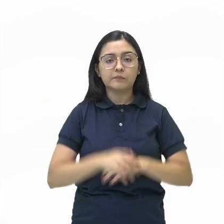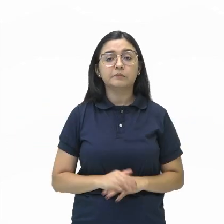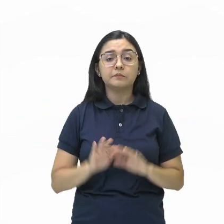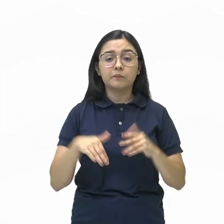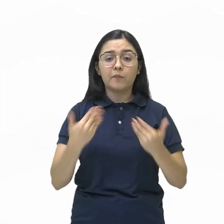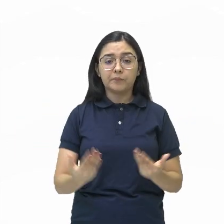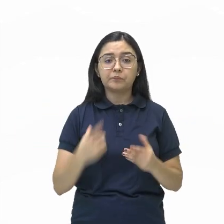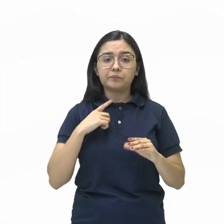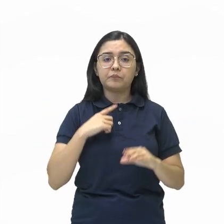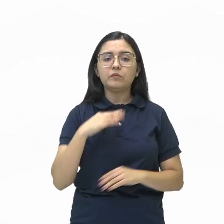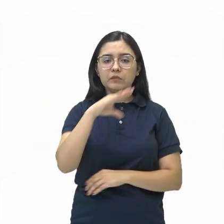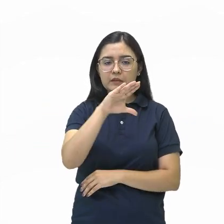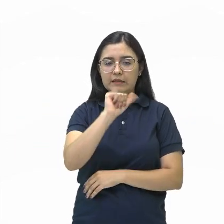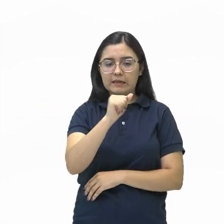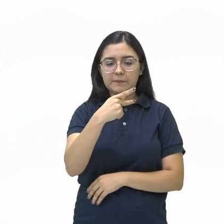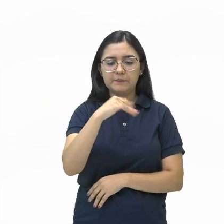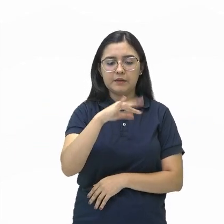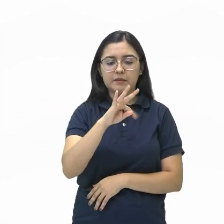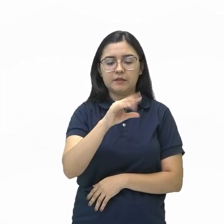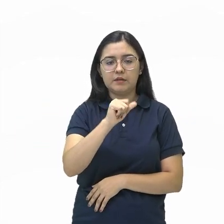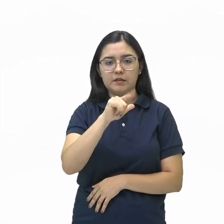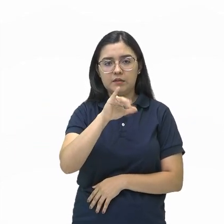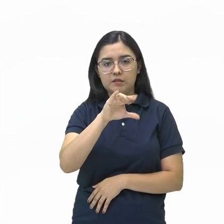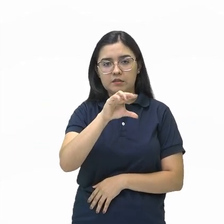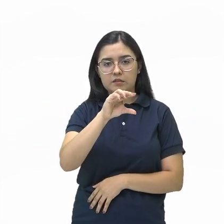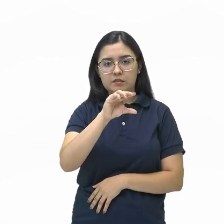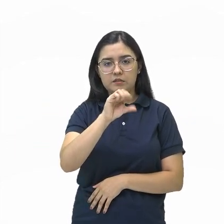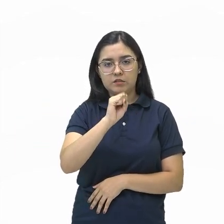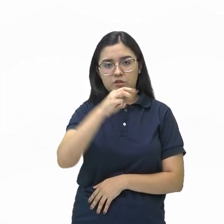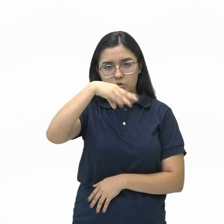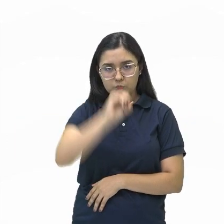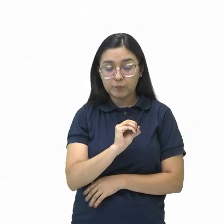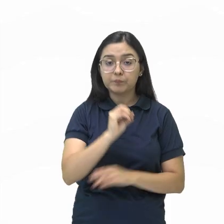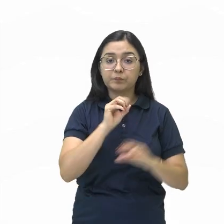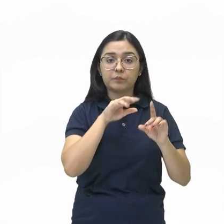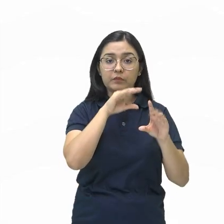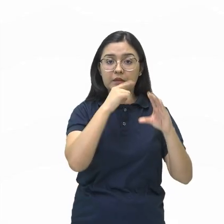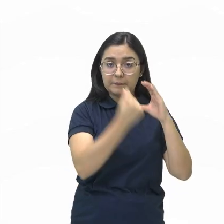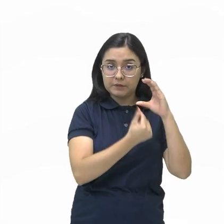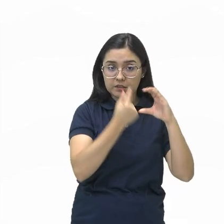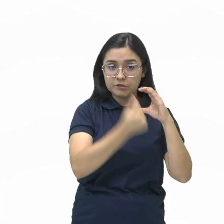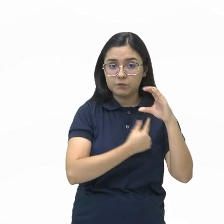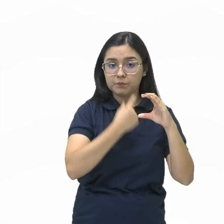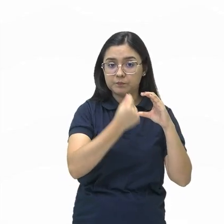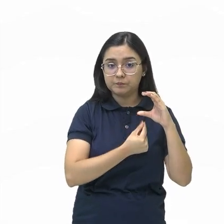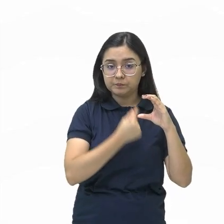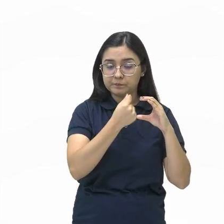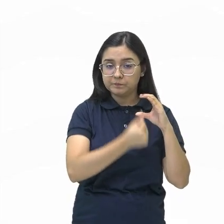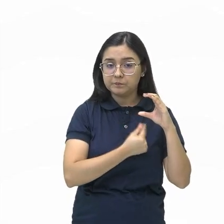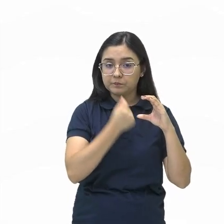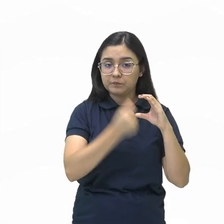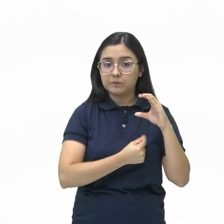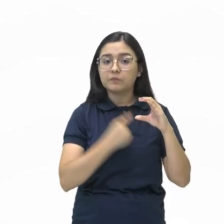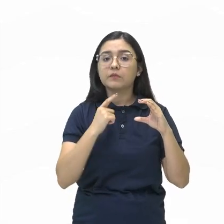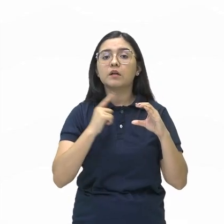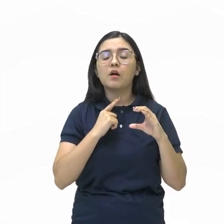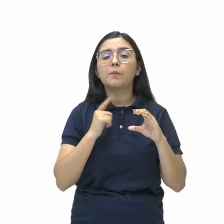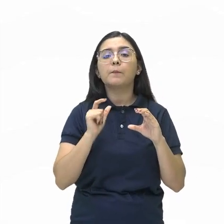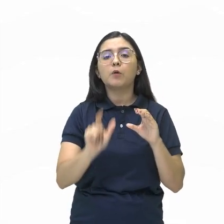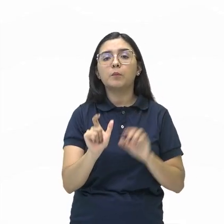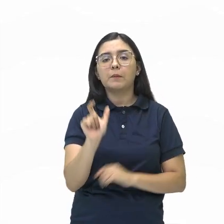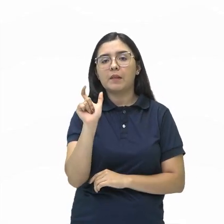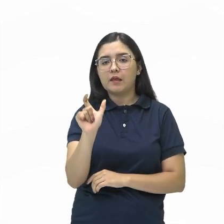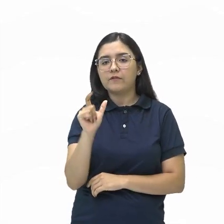falamos de capitalismo, você pode ver que capitalismo, ele já vem, né, da palavra